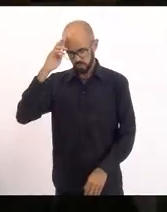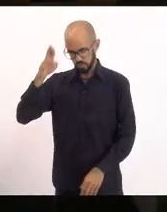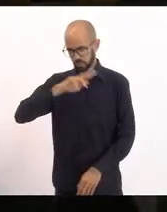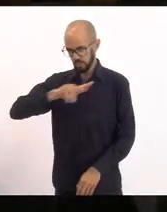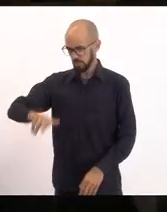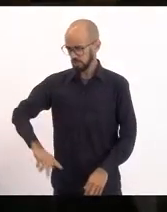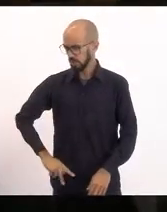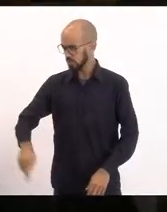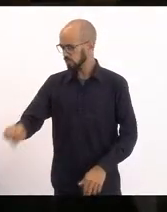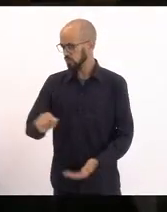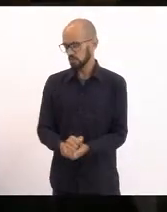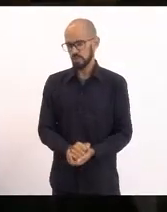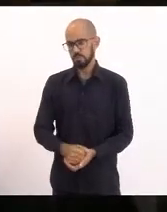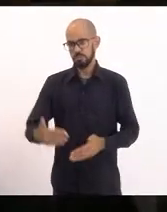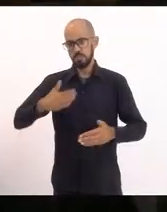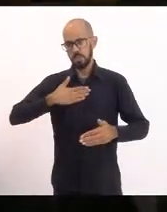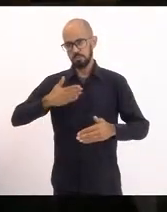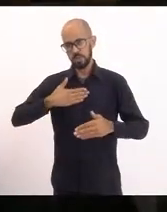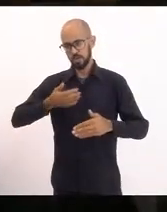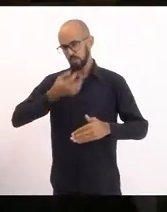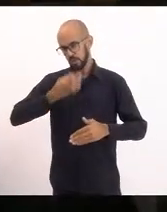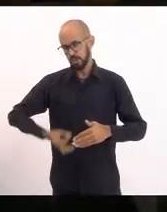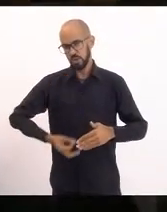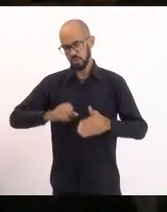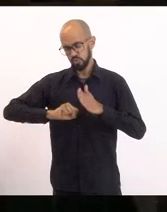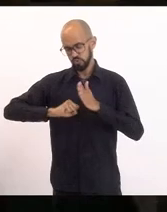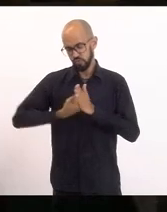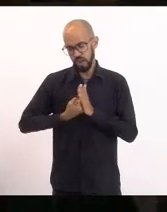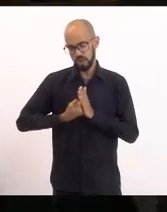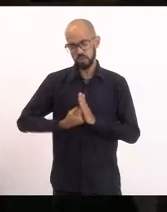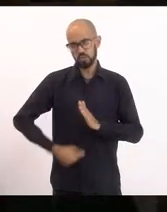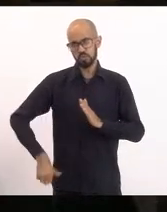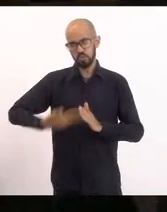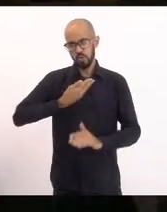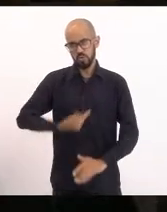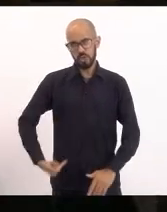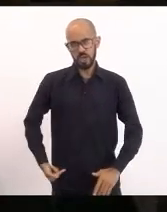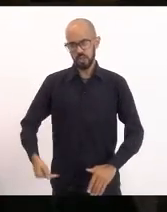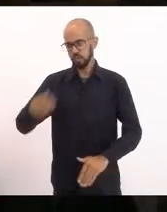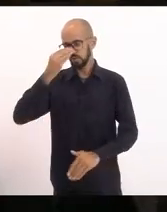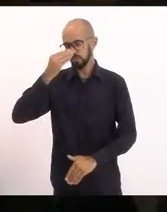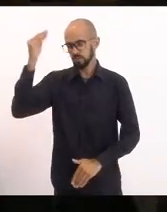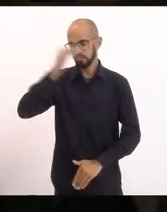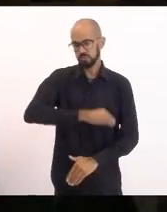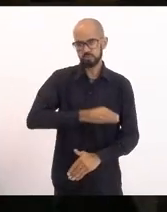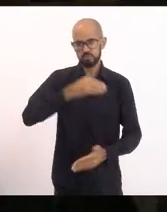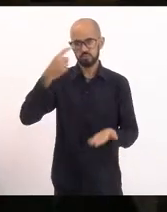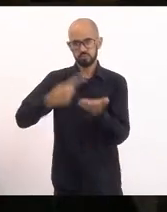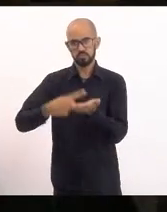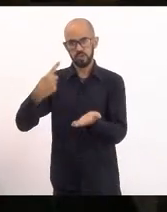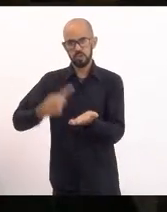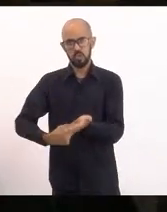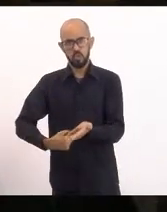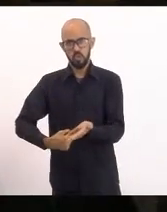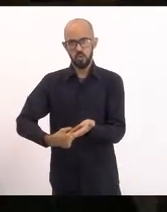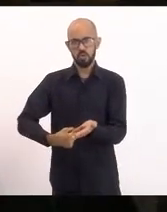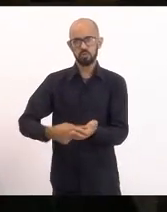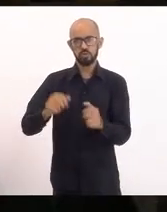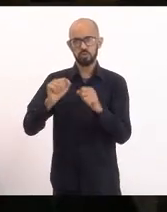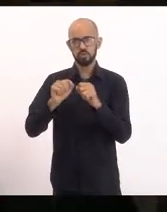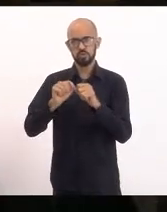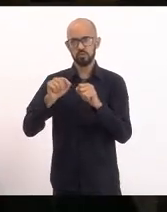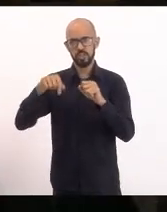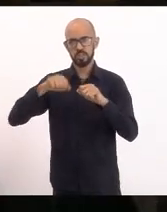considero que os vetos do governador descumprem acordo firmado nesta